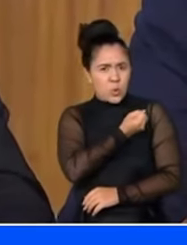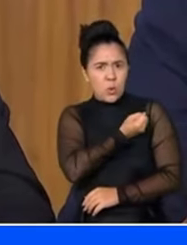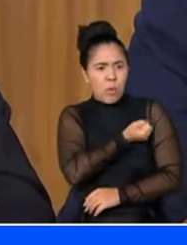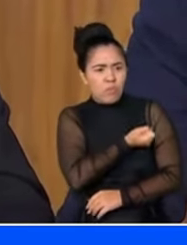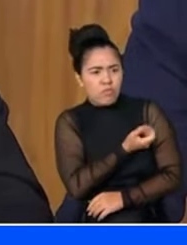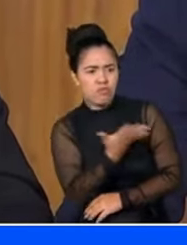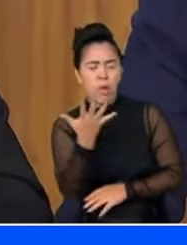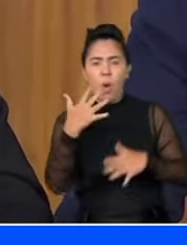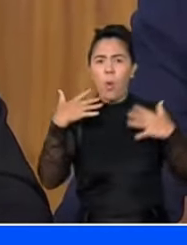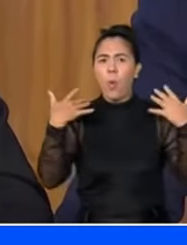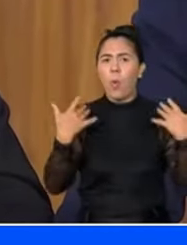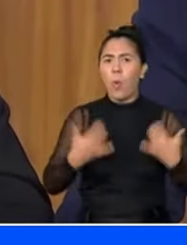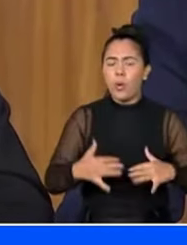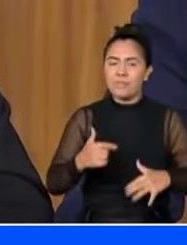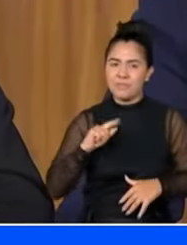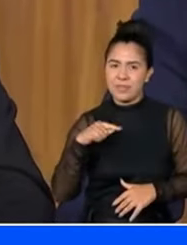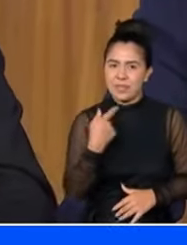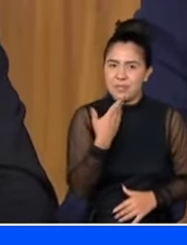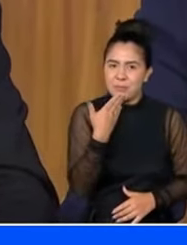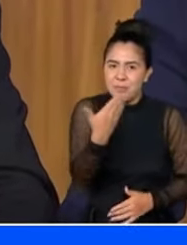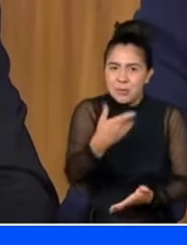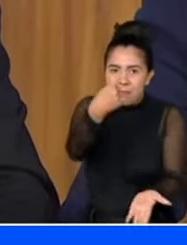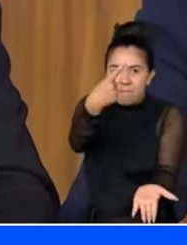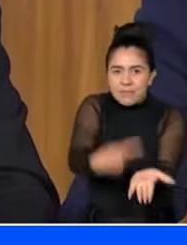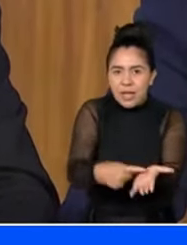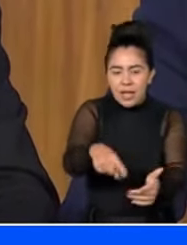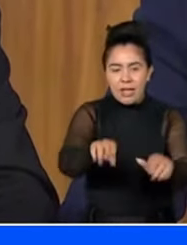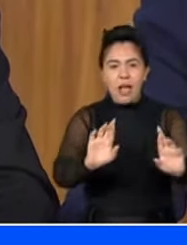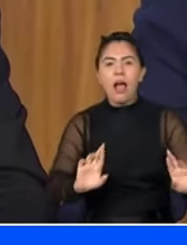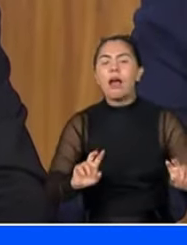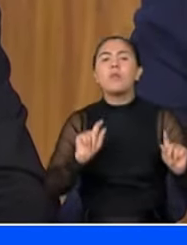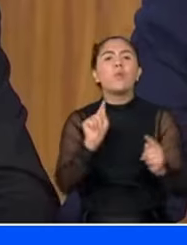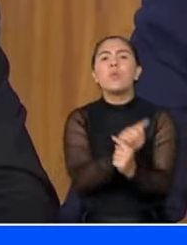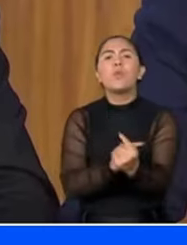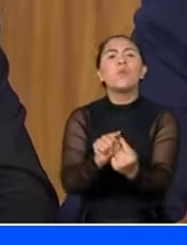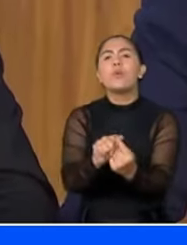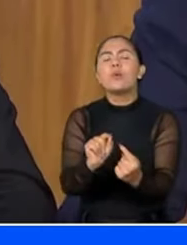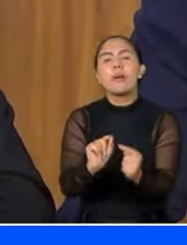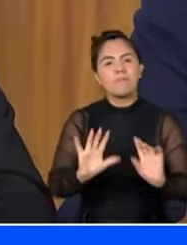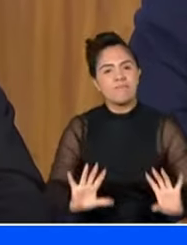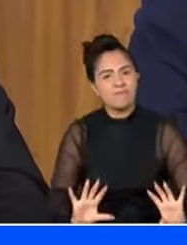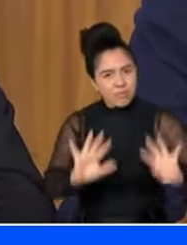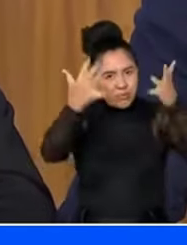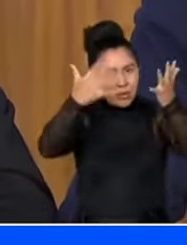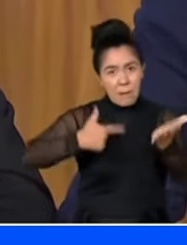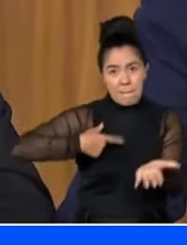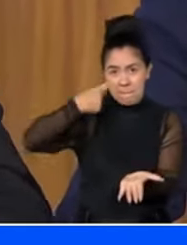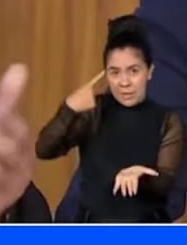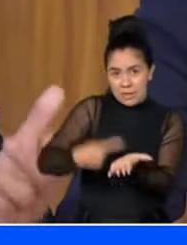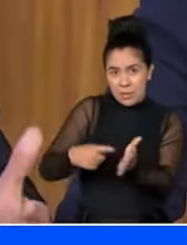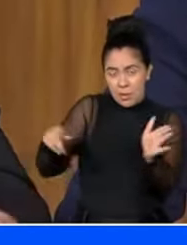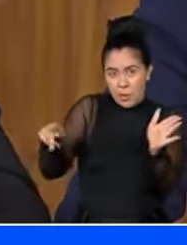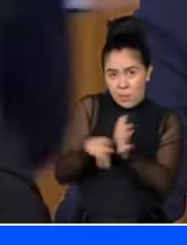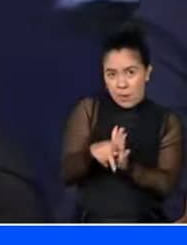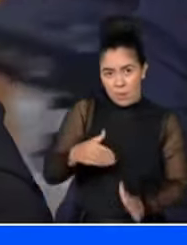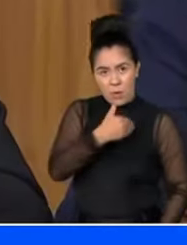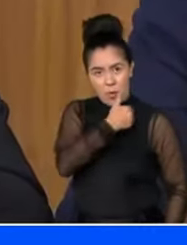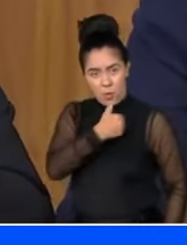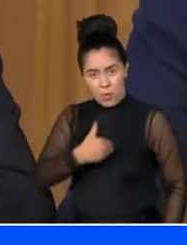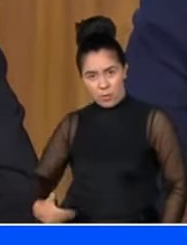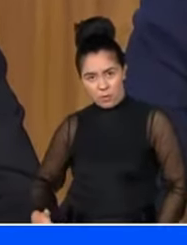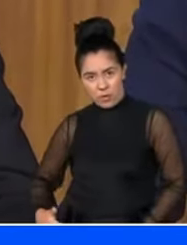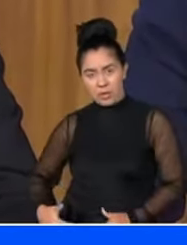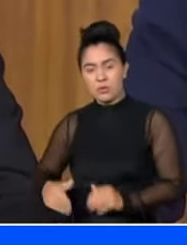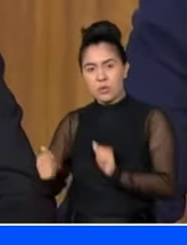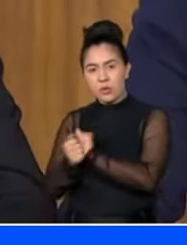pedimos ao senhor que fizéssemos essa reunião. Essa reunião é para celebrar parceria do governo, através da PECS, com